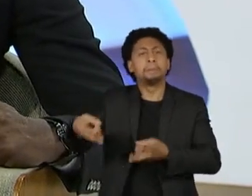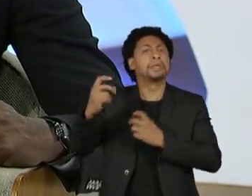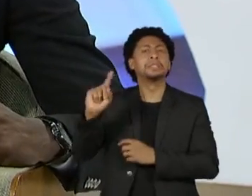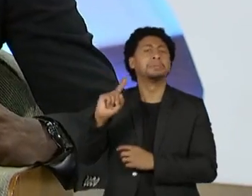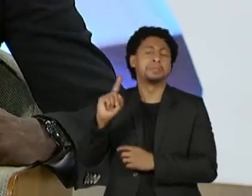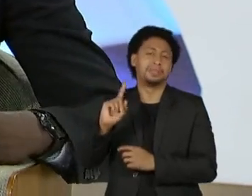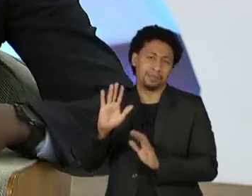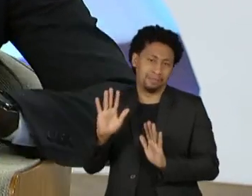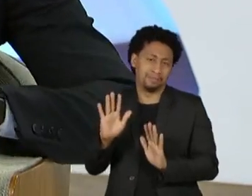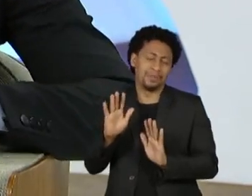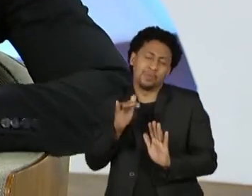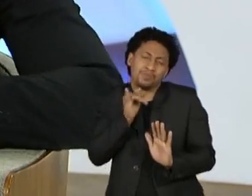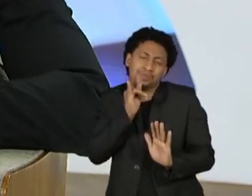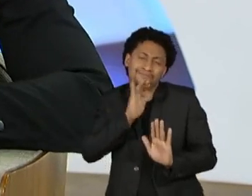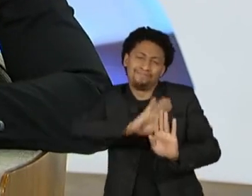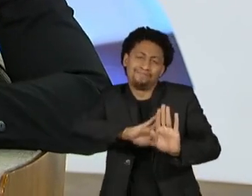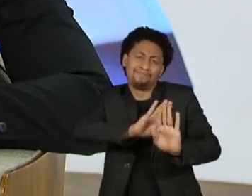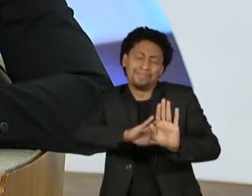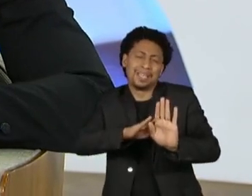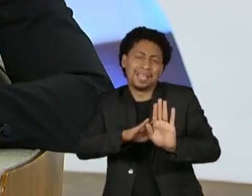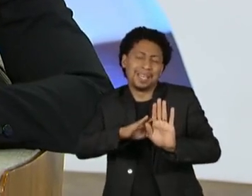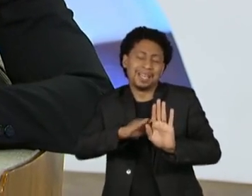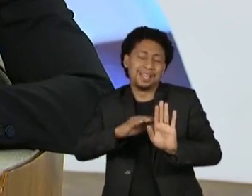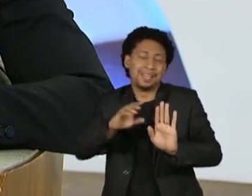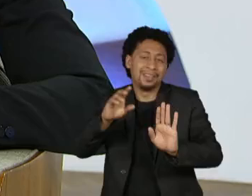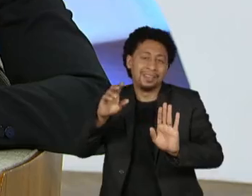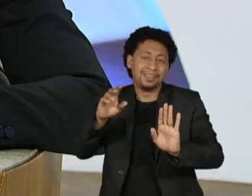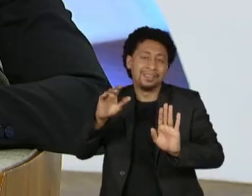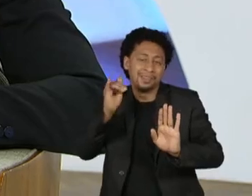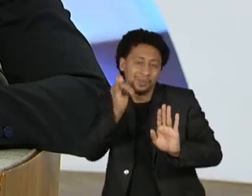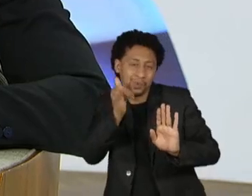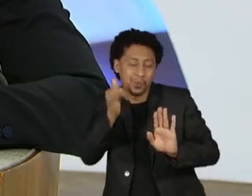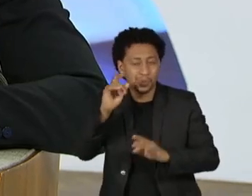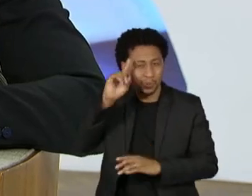entendeu só que o o o